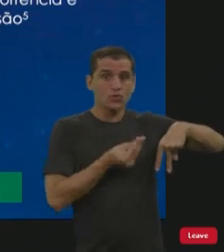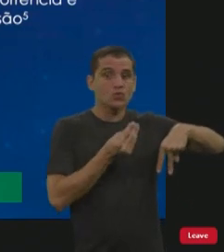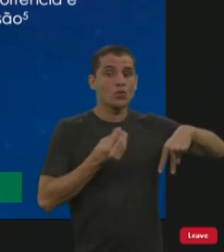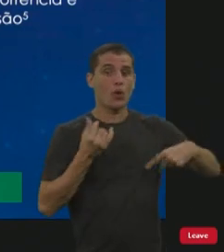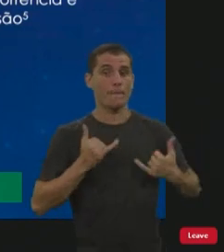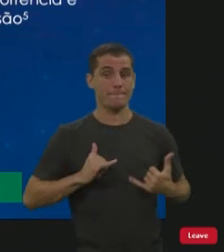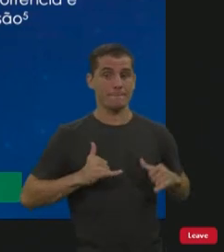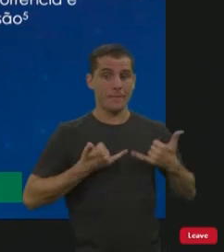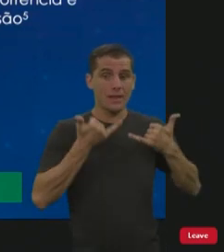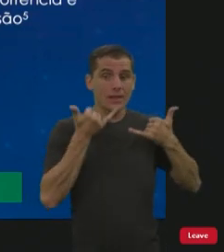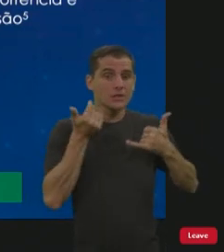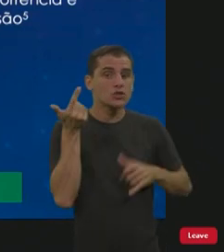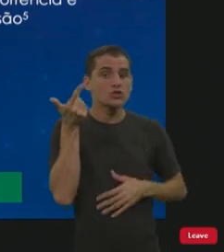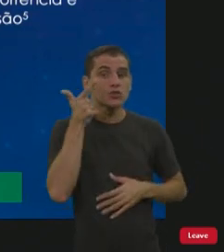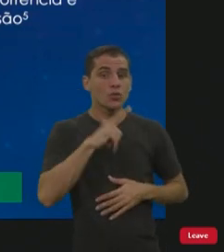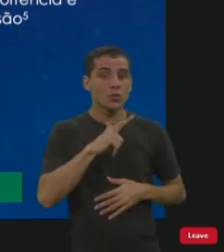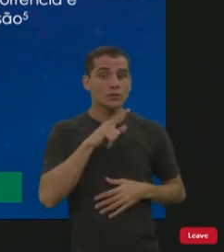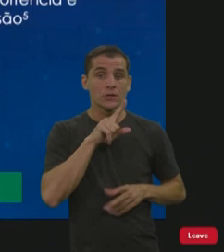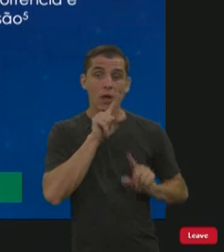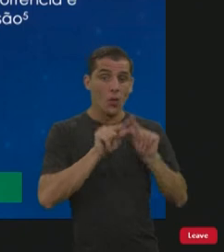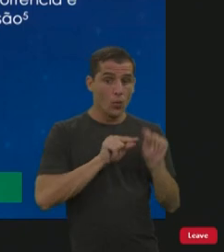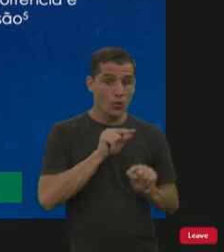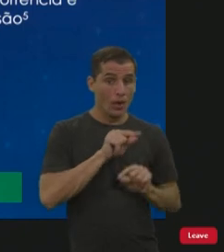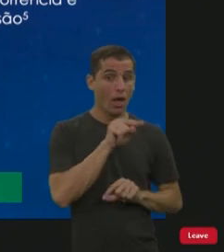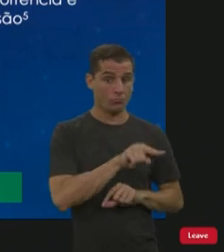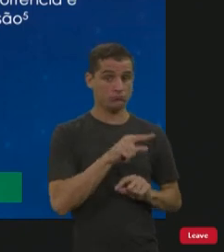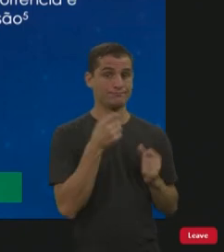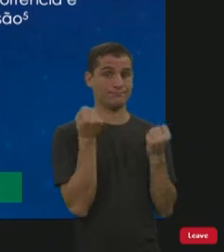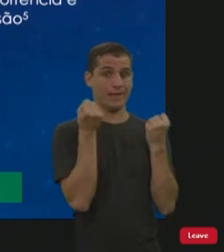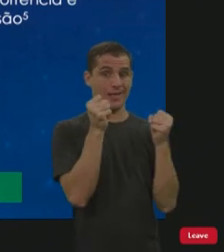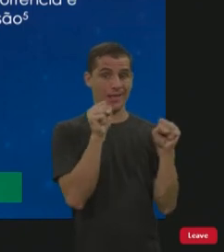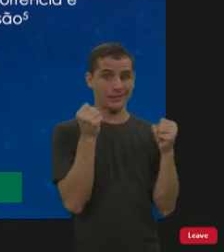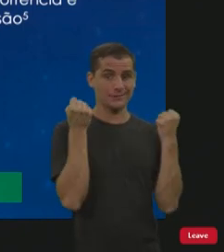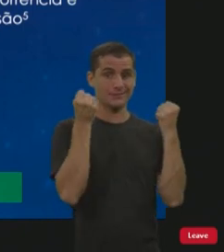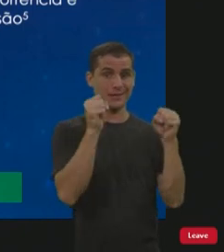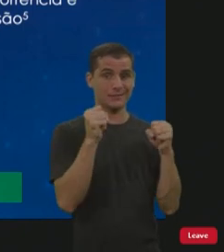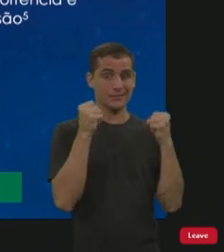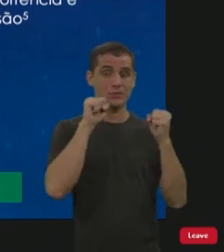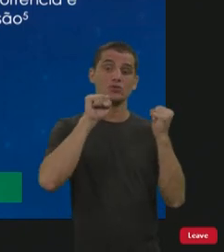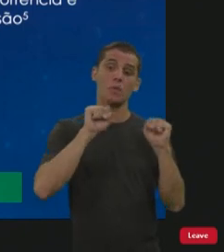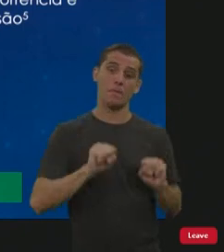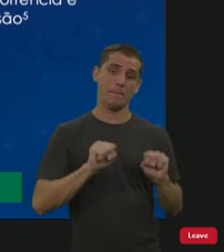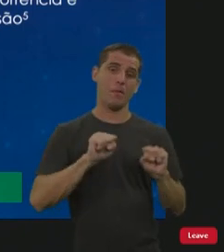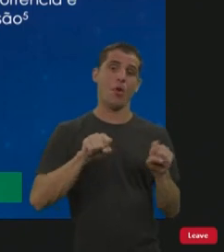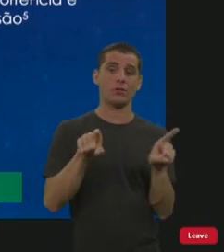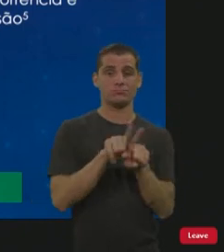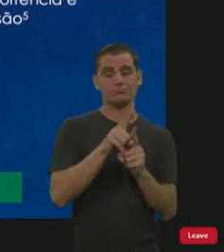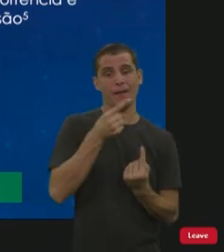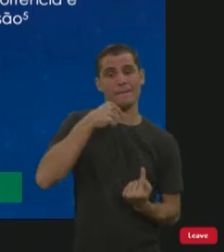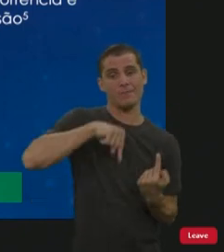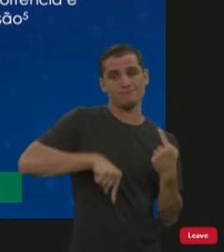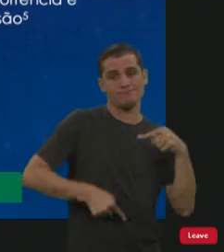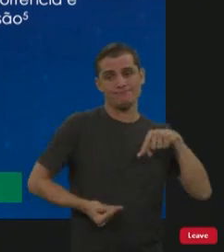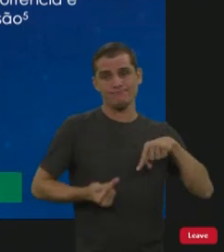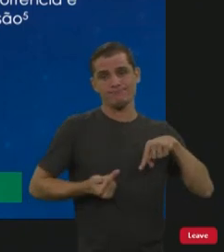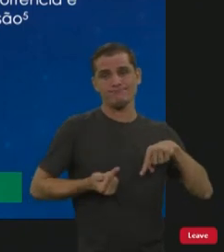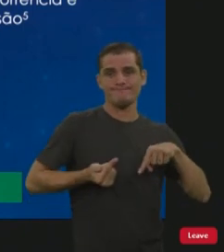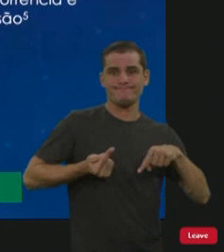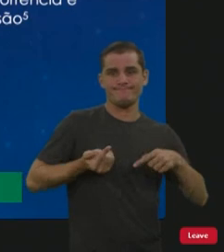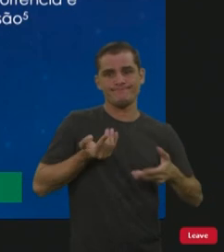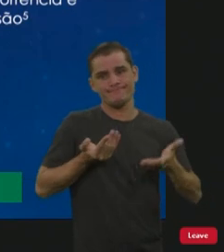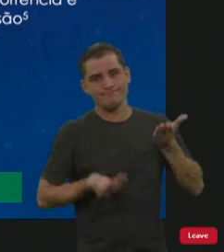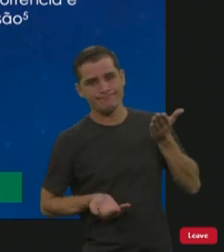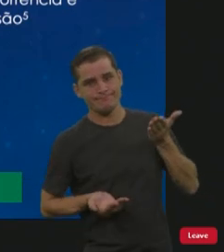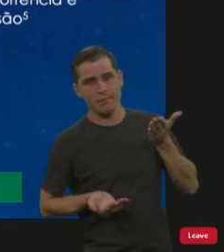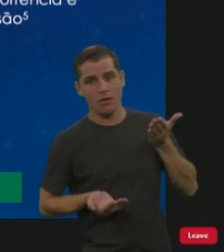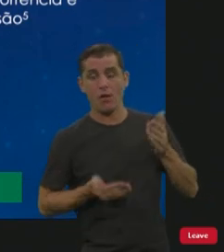deficiência, o exercício físico também pode ser um gatilho para descompensação. Então, são pacientes que